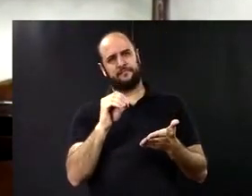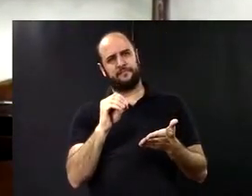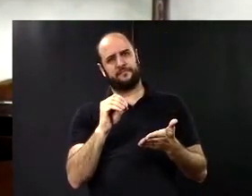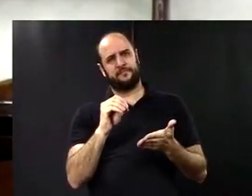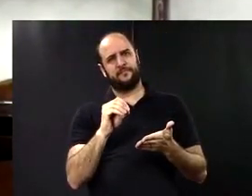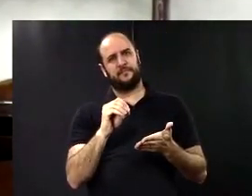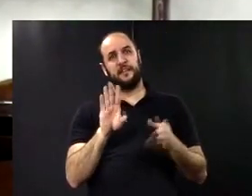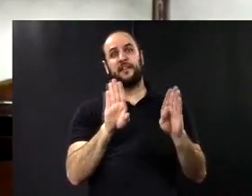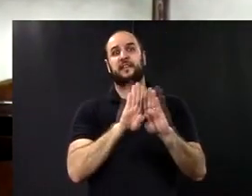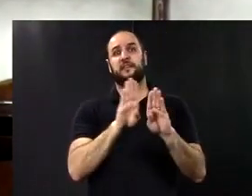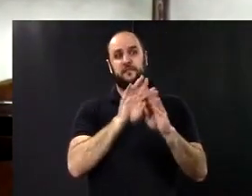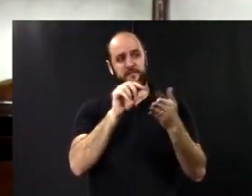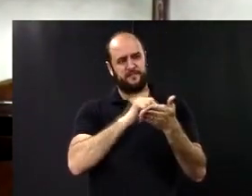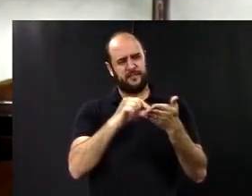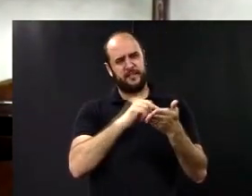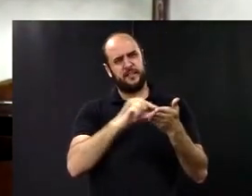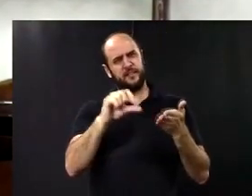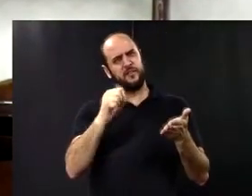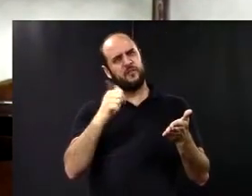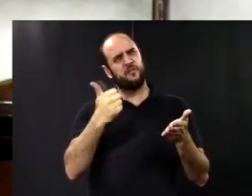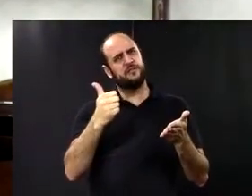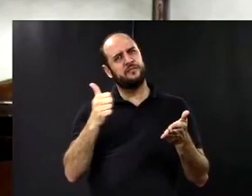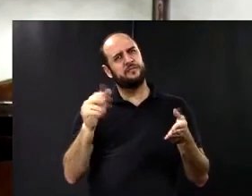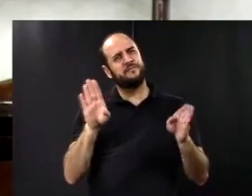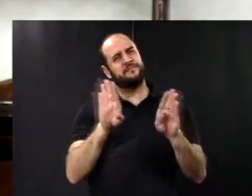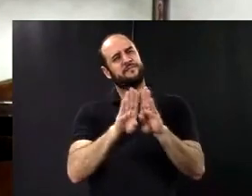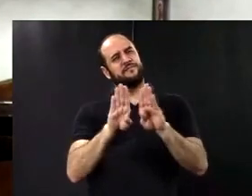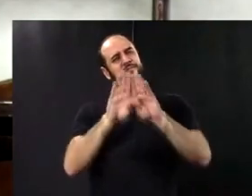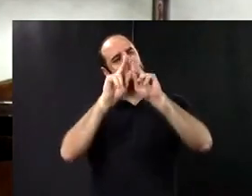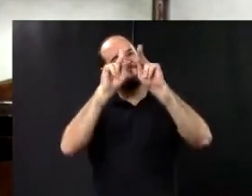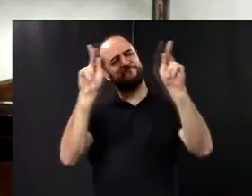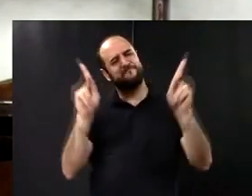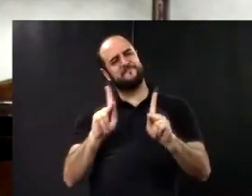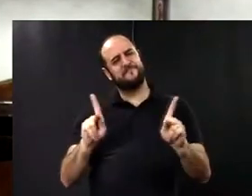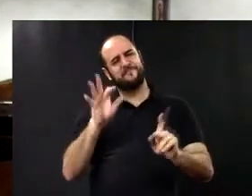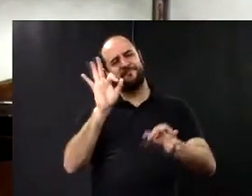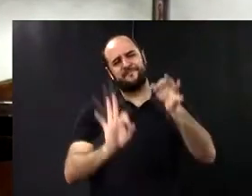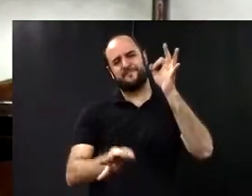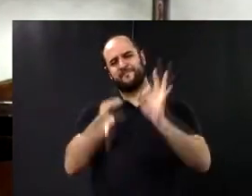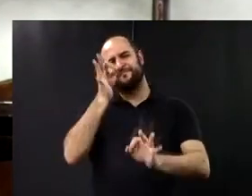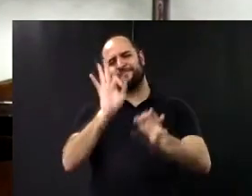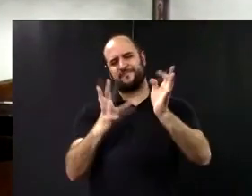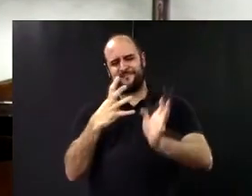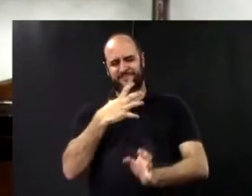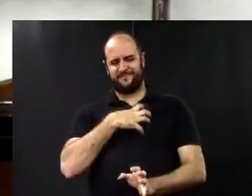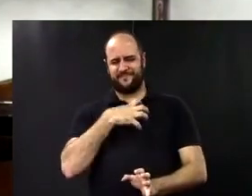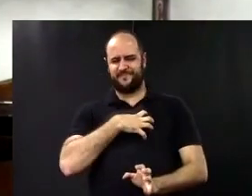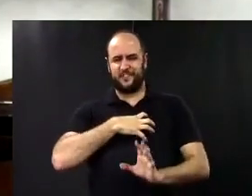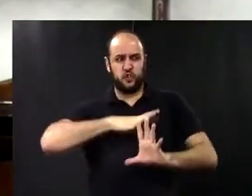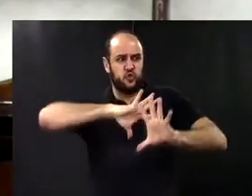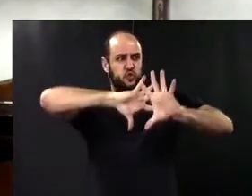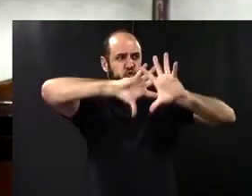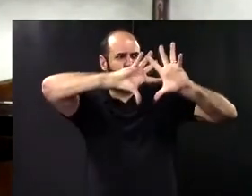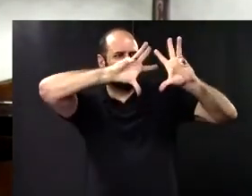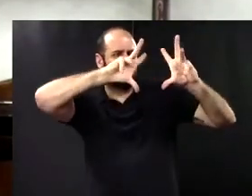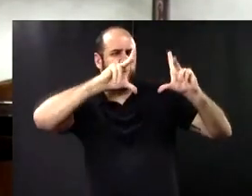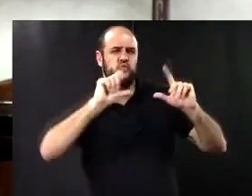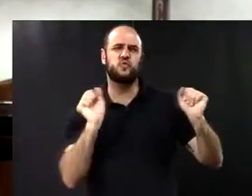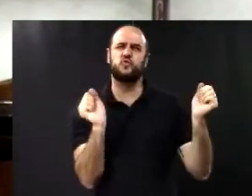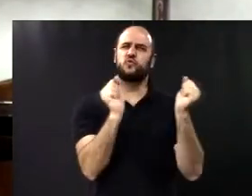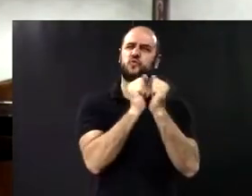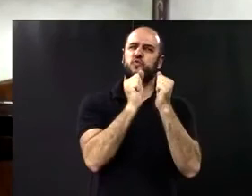versículo 11, também paz e justiça como fruto. É tudo isso que a disciplina